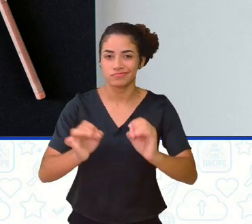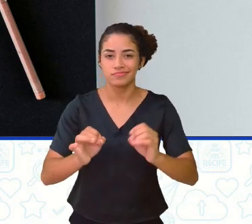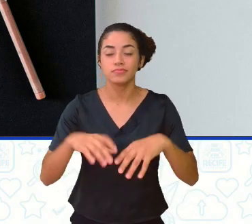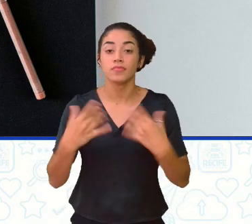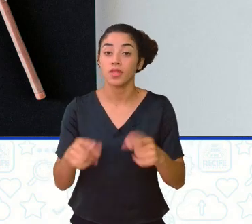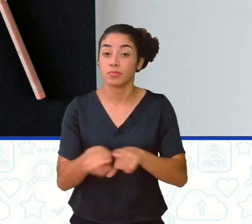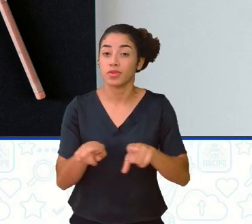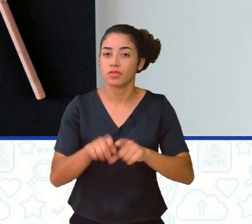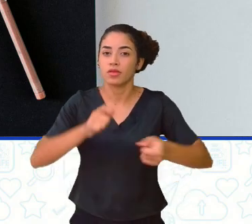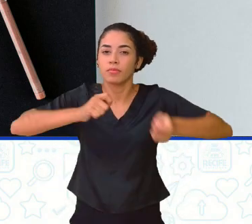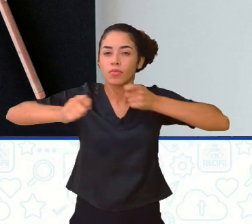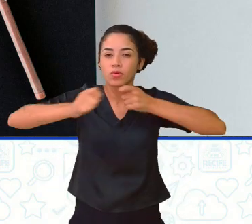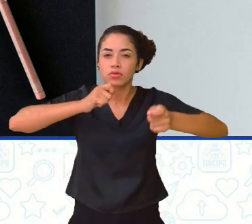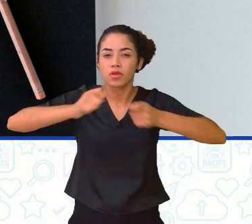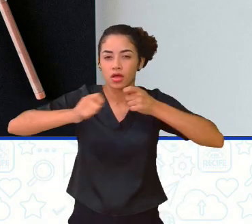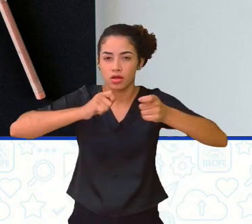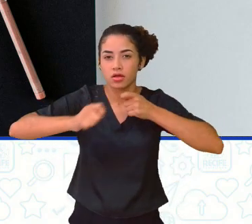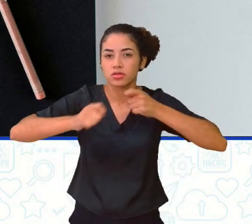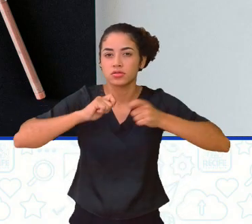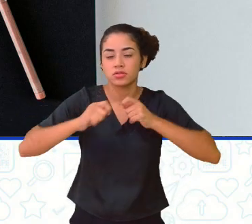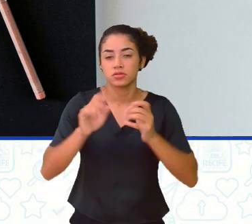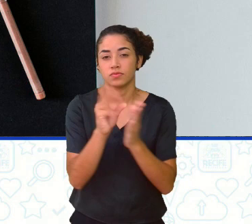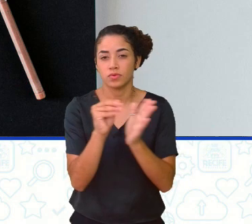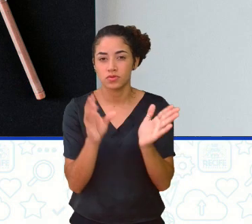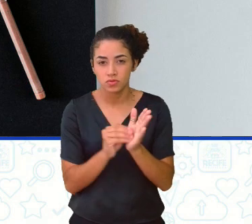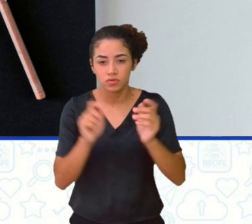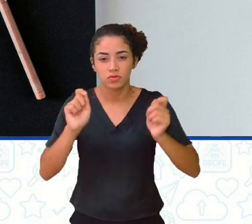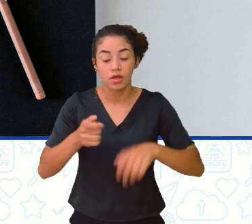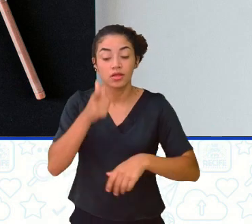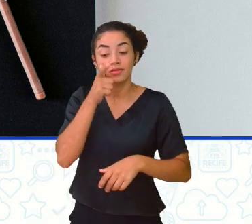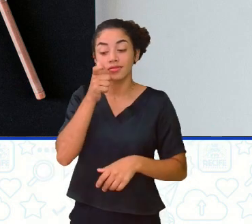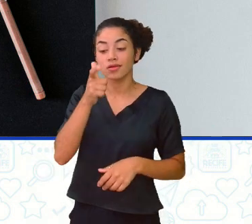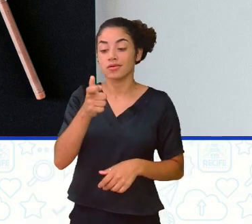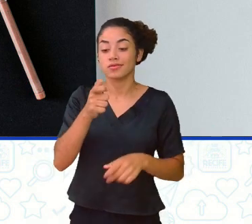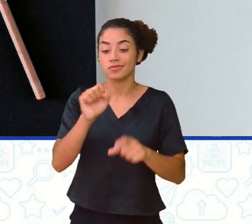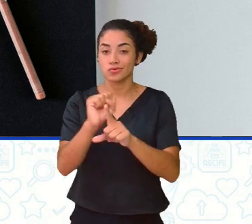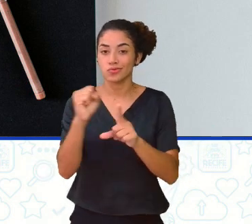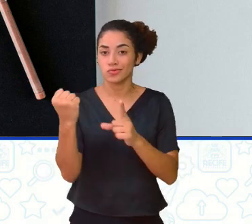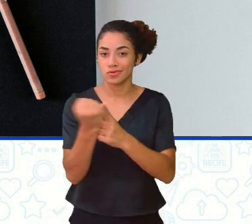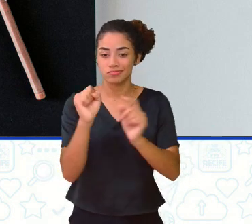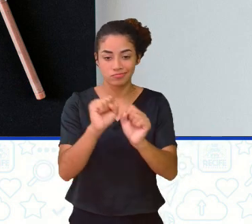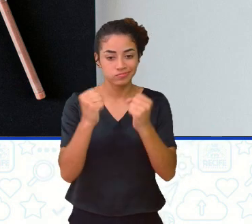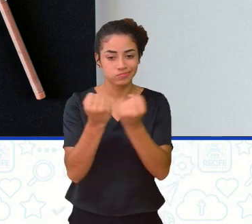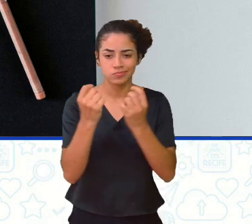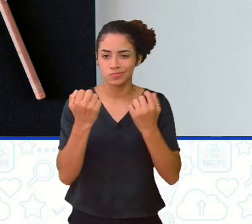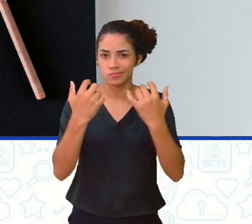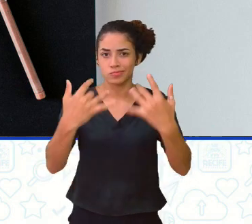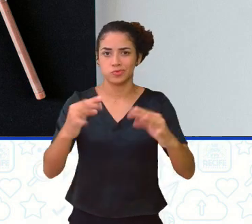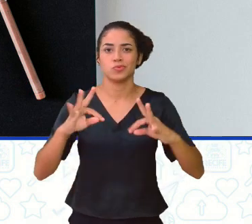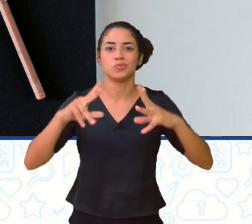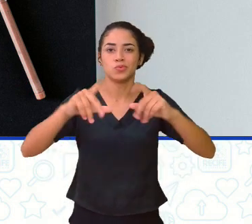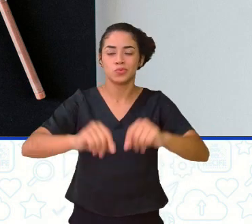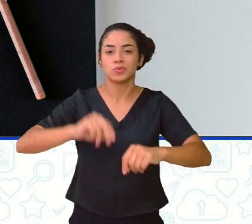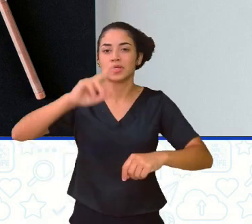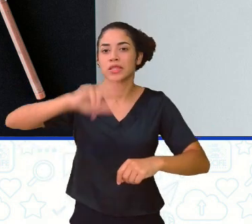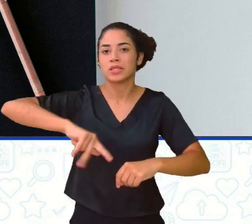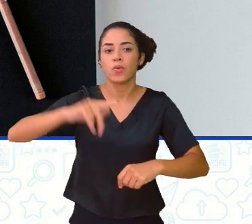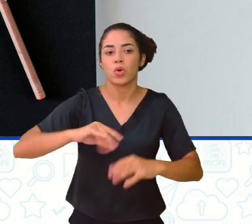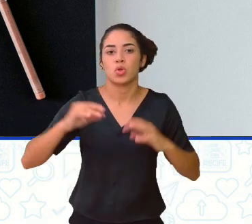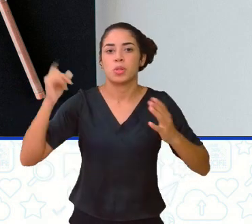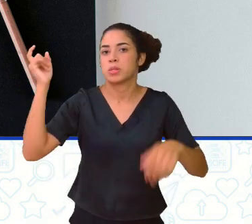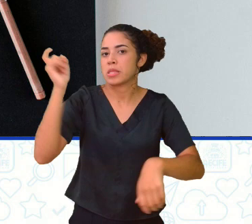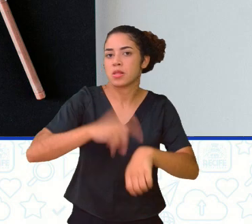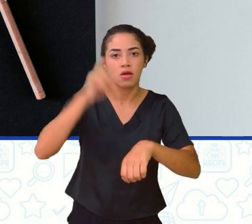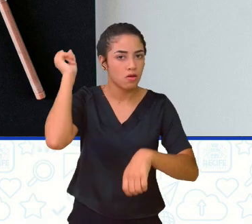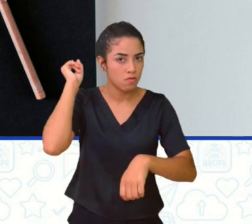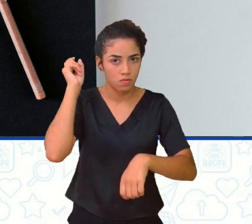que vai tratar de assuntos que concernem, ou seja, que interessam a sociedade, que não são necessariamente instantâneos.